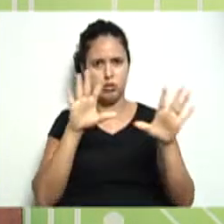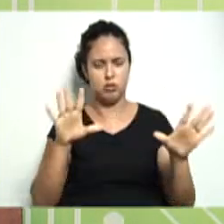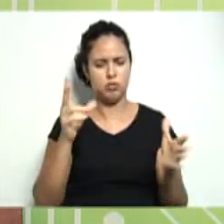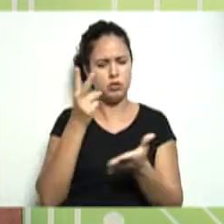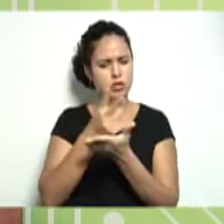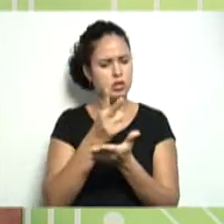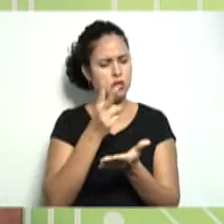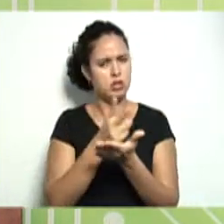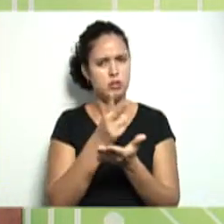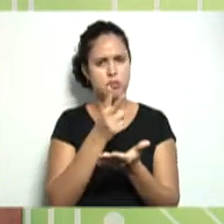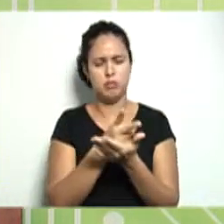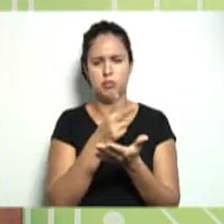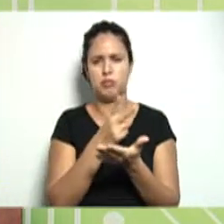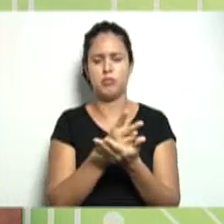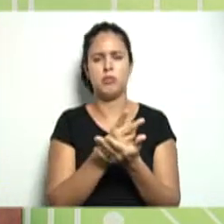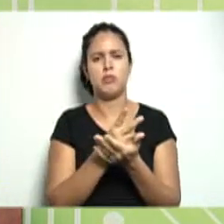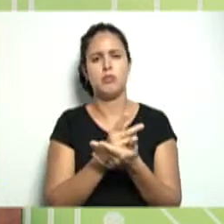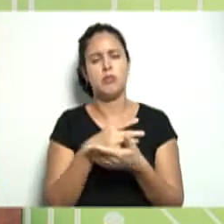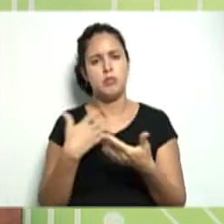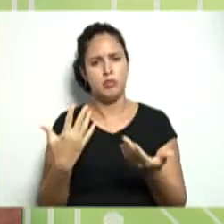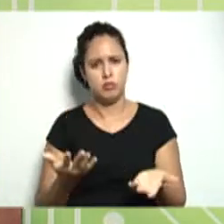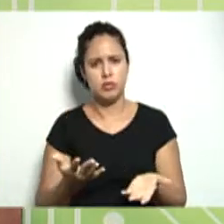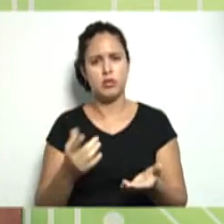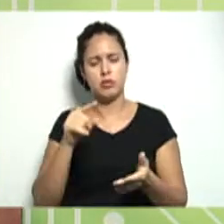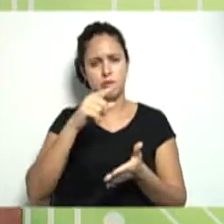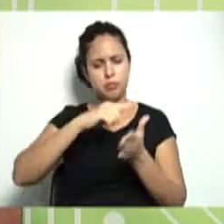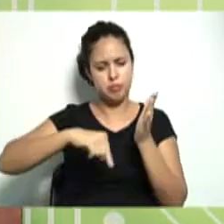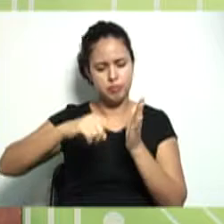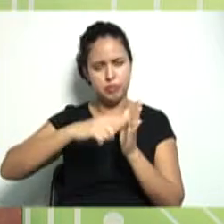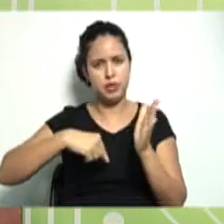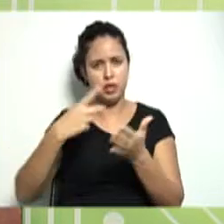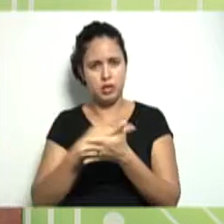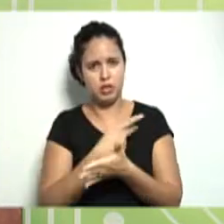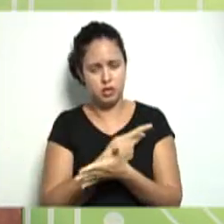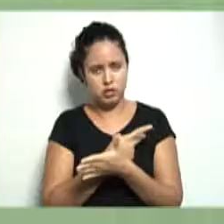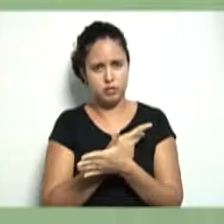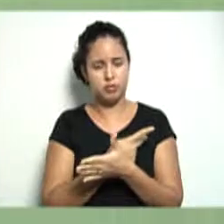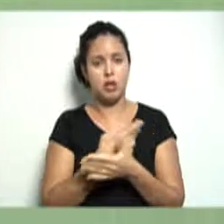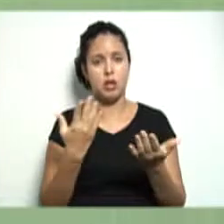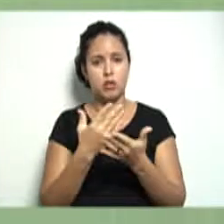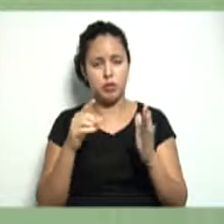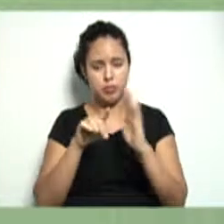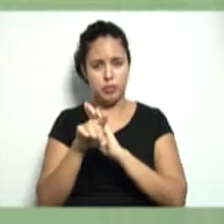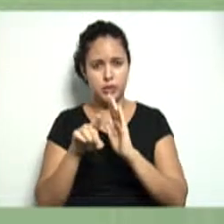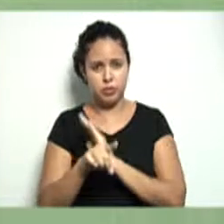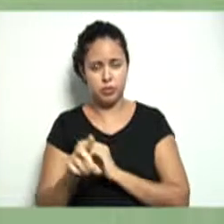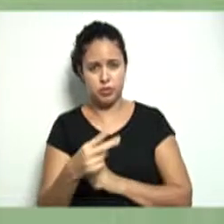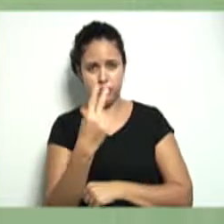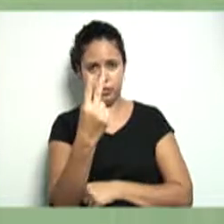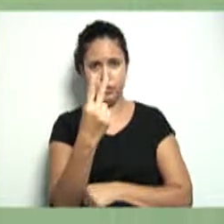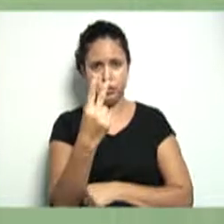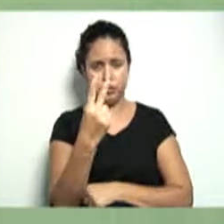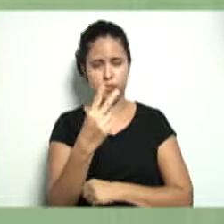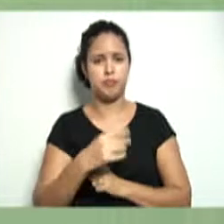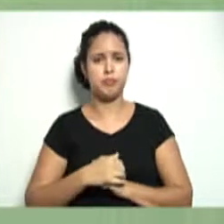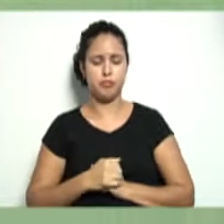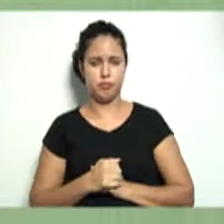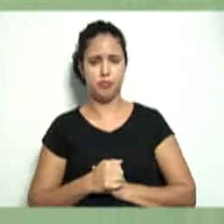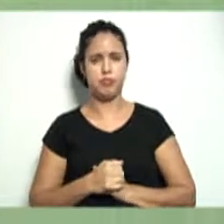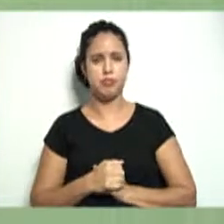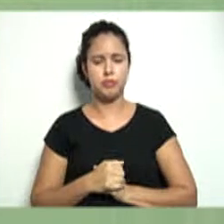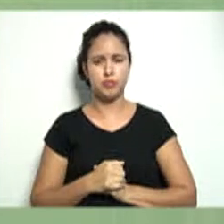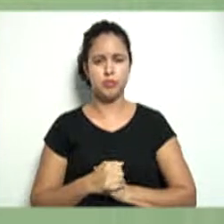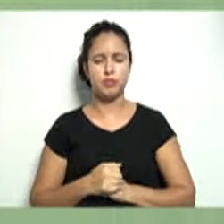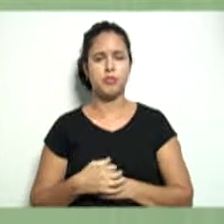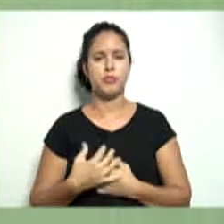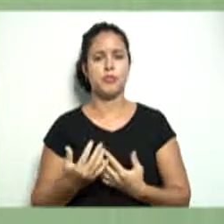tempo todo. Era para marcar a errada. Vamos lá para a questão 2. Antes de ir para a questão 2, professora. Pois